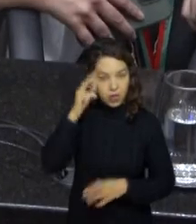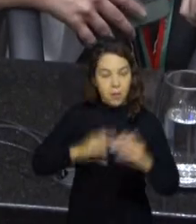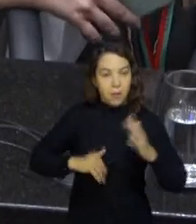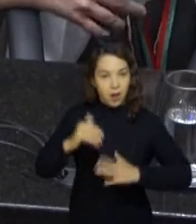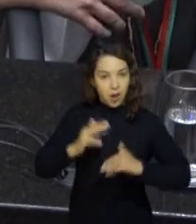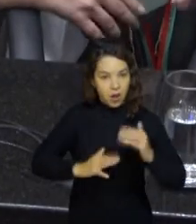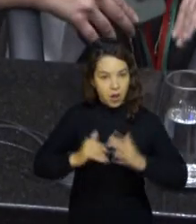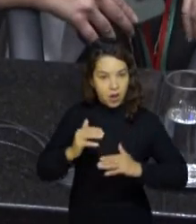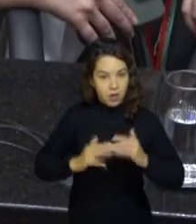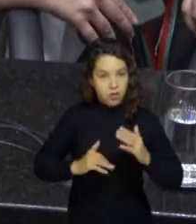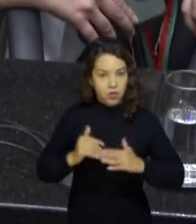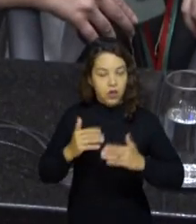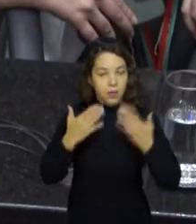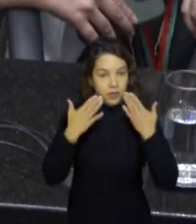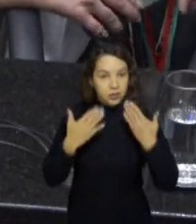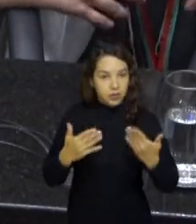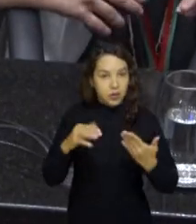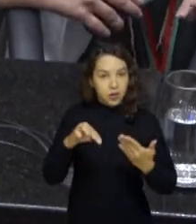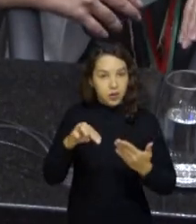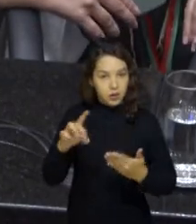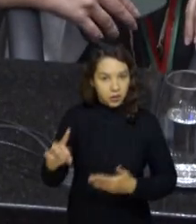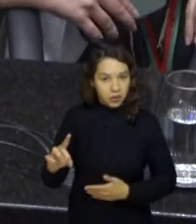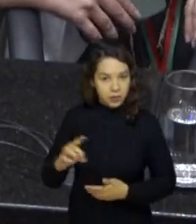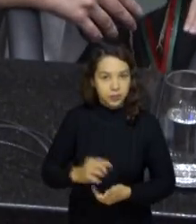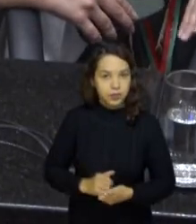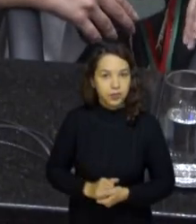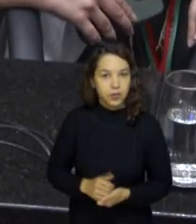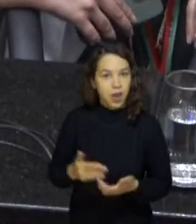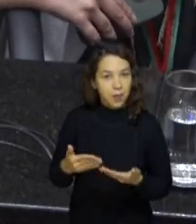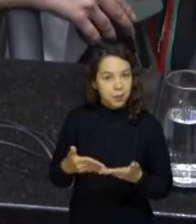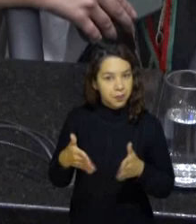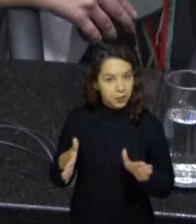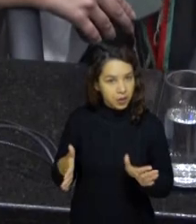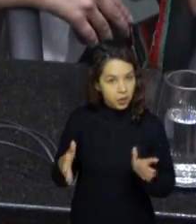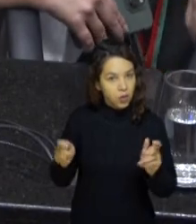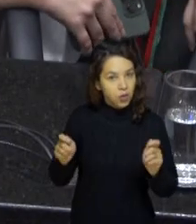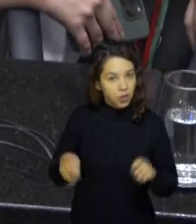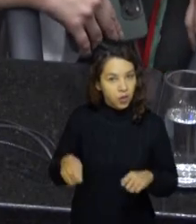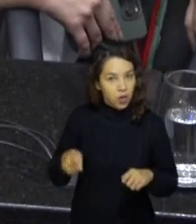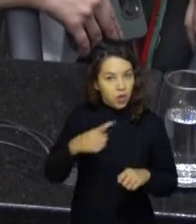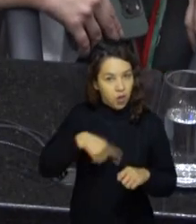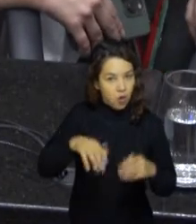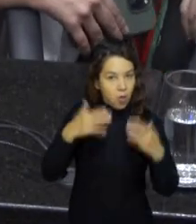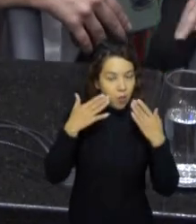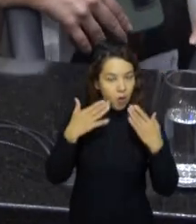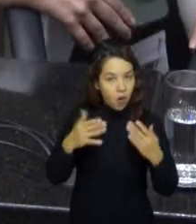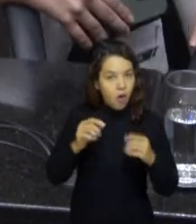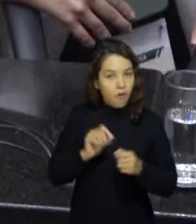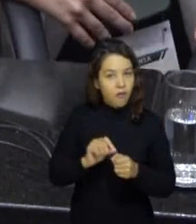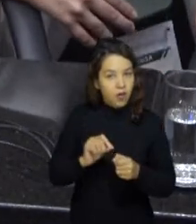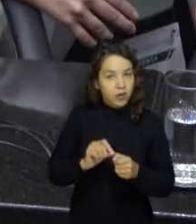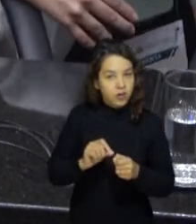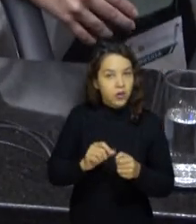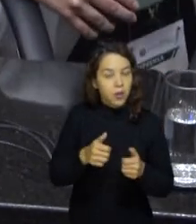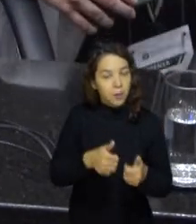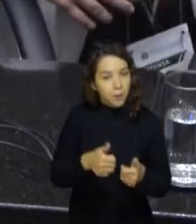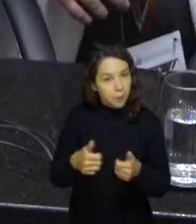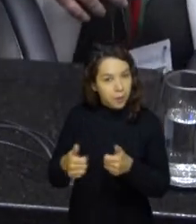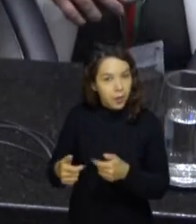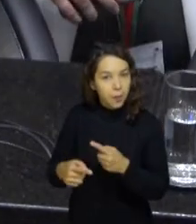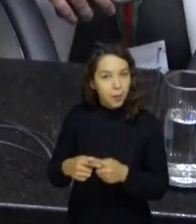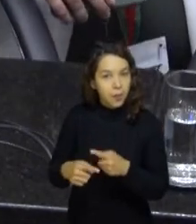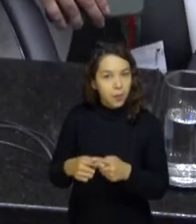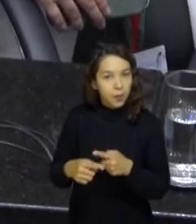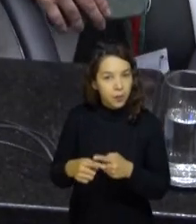pelo ND. Abriu oportunidade de nós mostrar o que estávamos fazendo de bem, porque nós